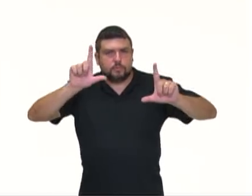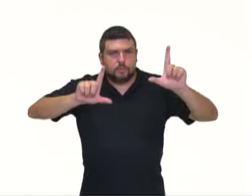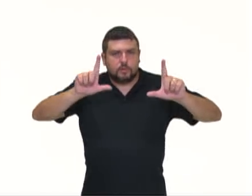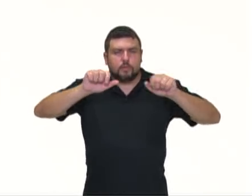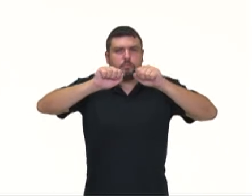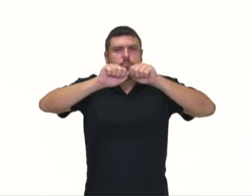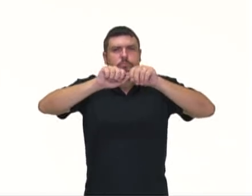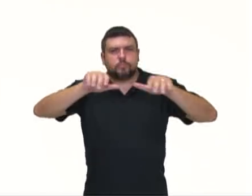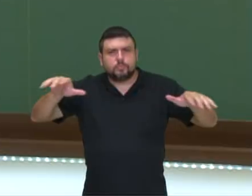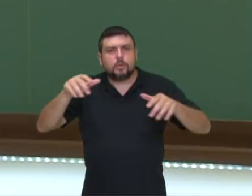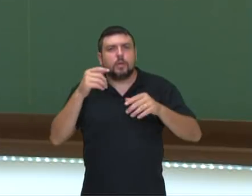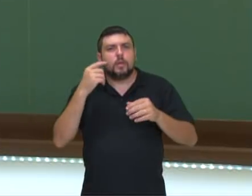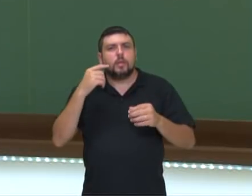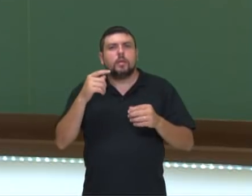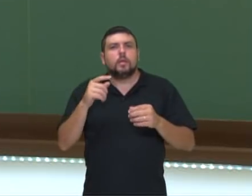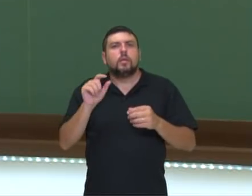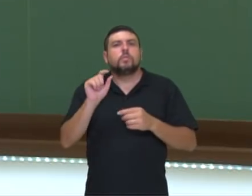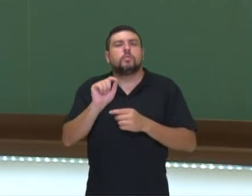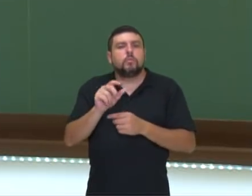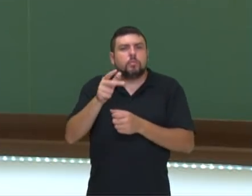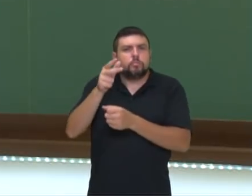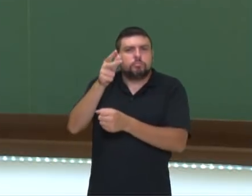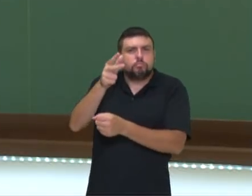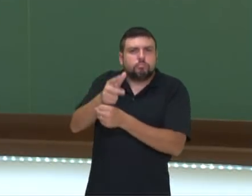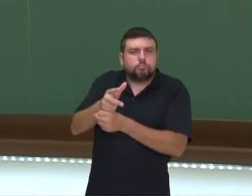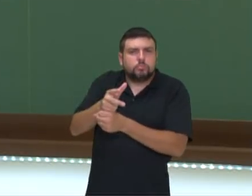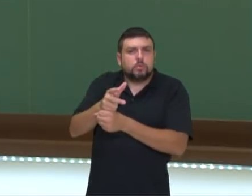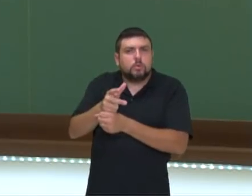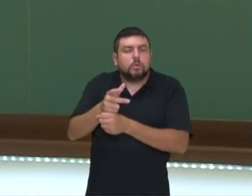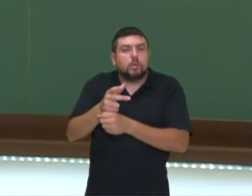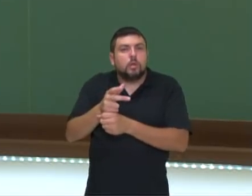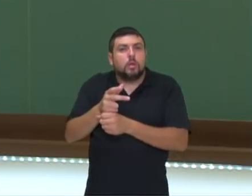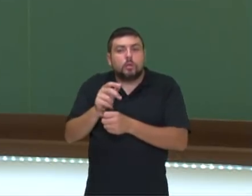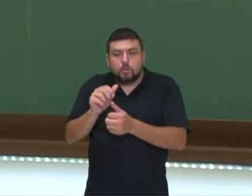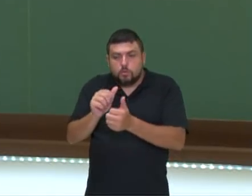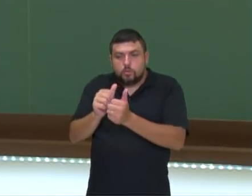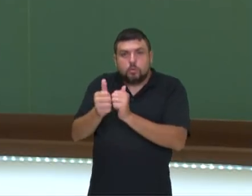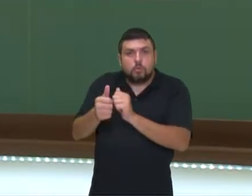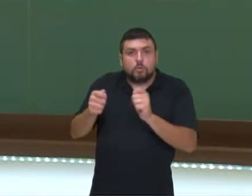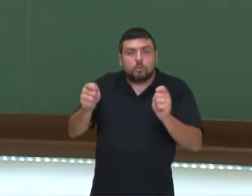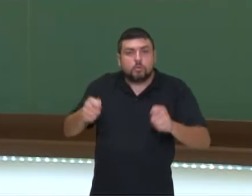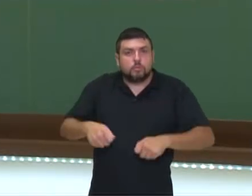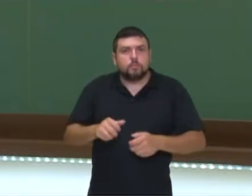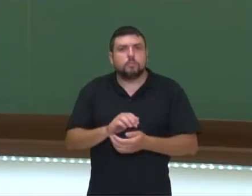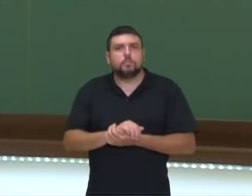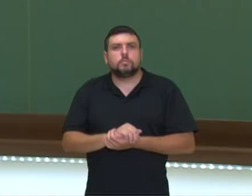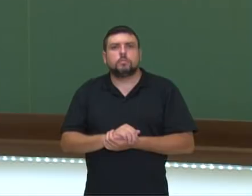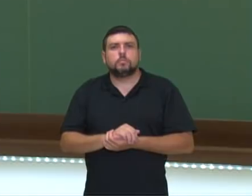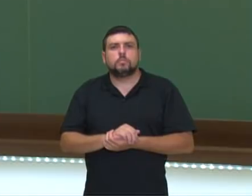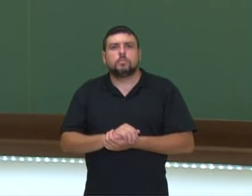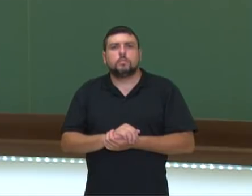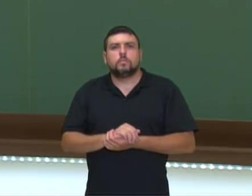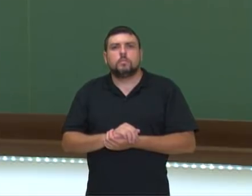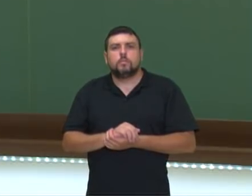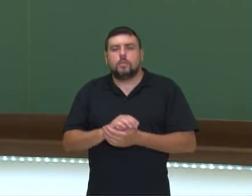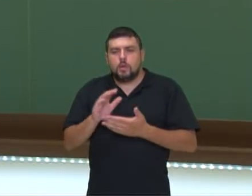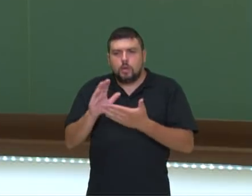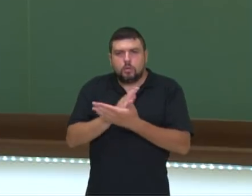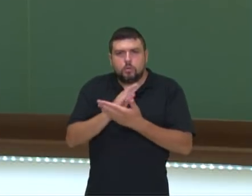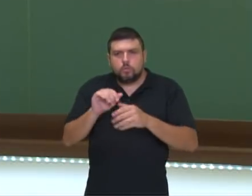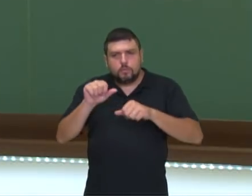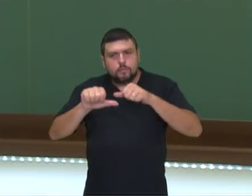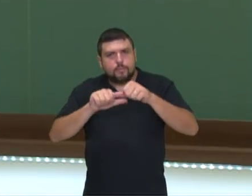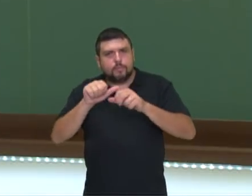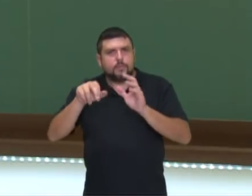que essas mudanças proporcionaram que o esporte pudesse ser transmitido na TV. Certo, sim, modificações das